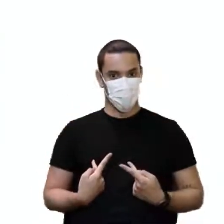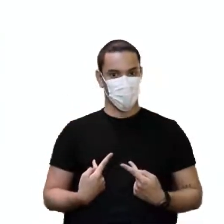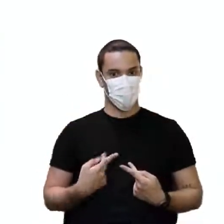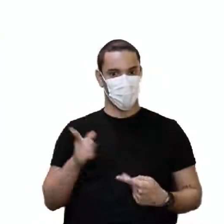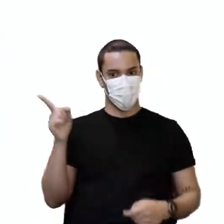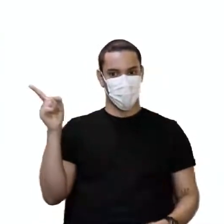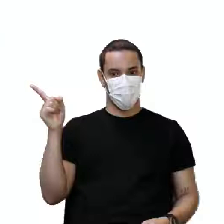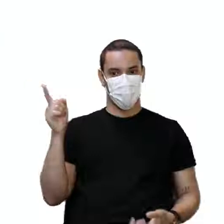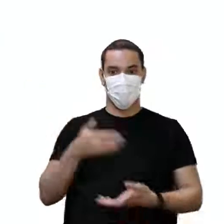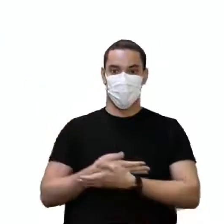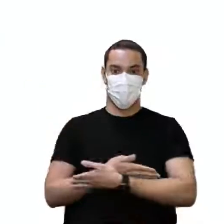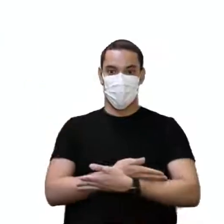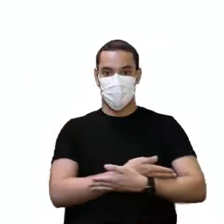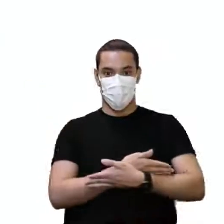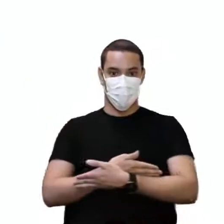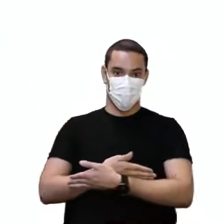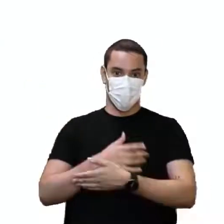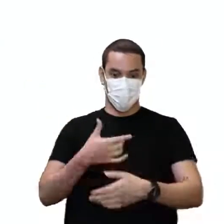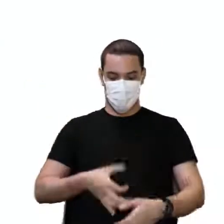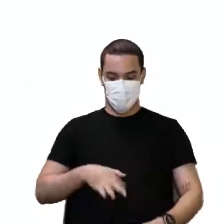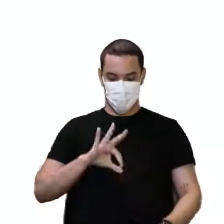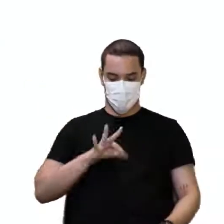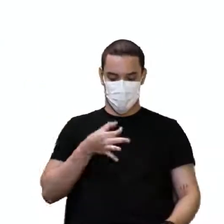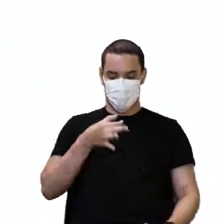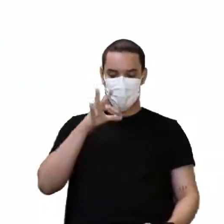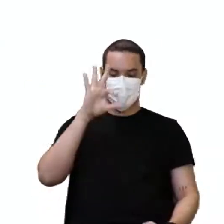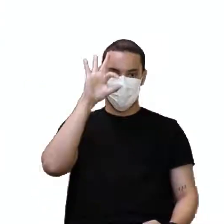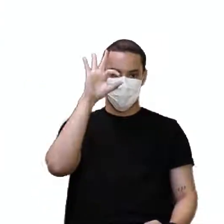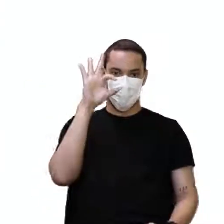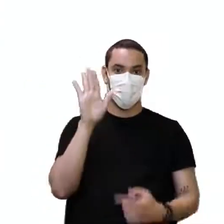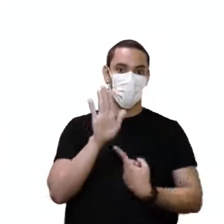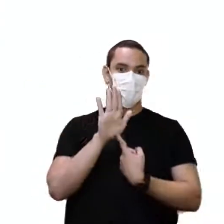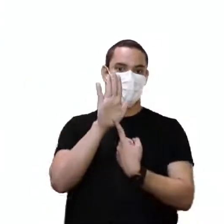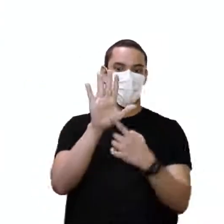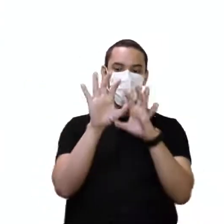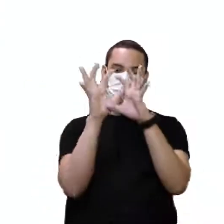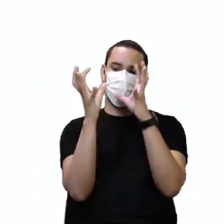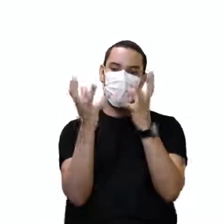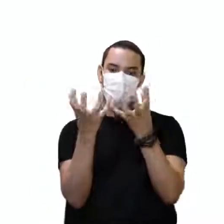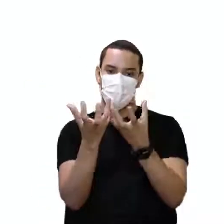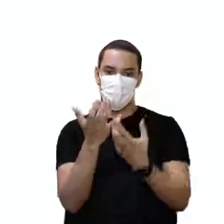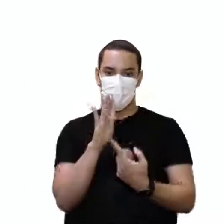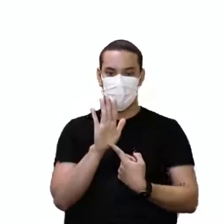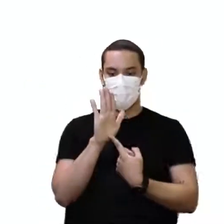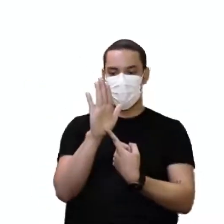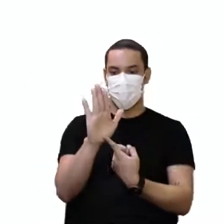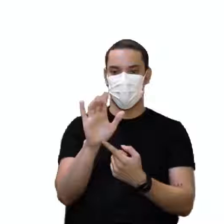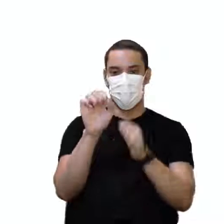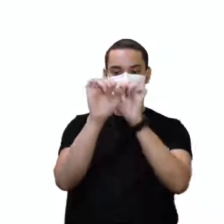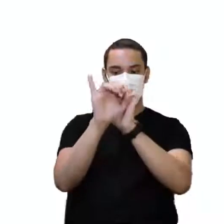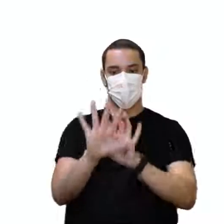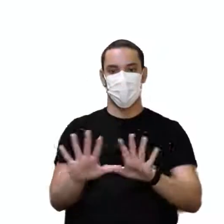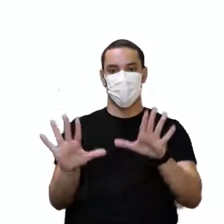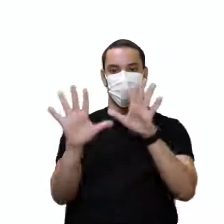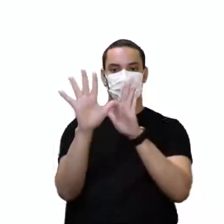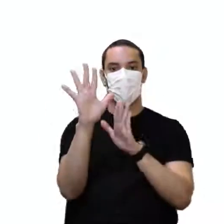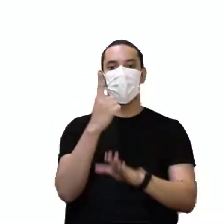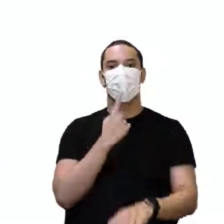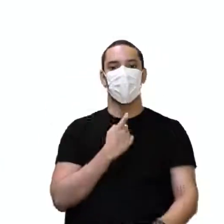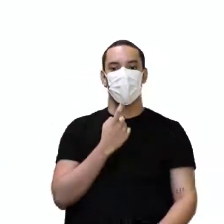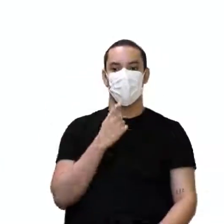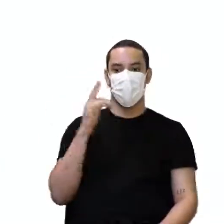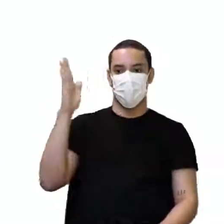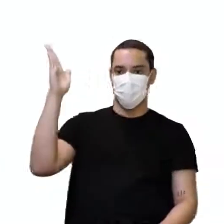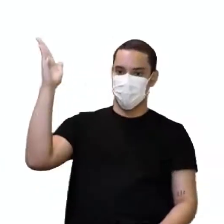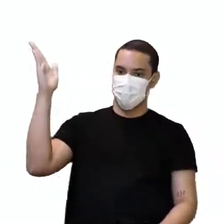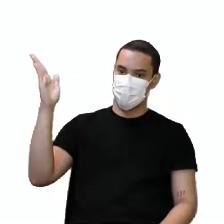lindamente, bebê maravilhoso, cordão umbilical, mostrando a placenta, mostrando o córeo, que é toda essa região avermelhada, intensa